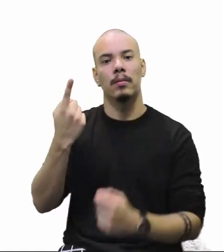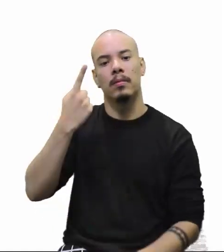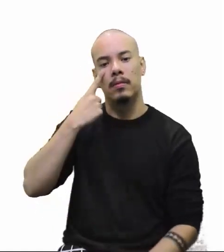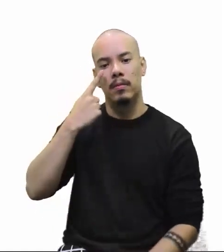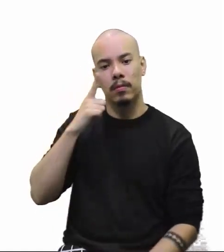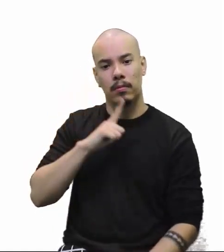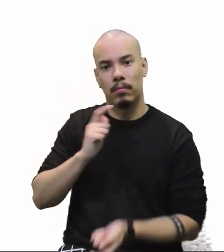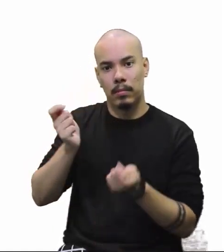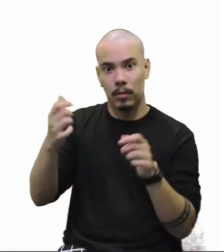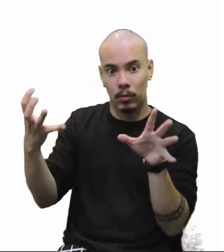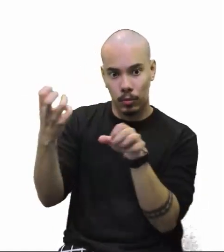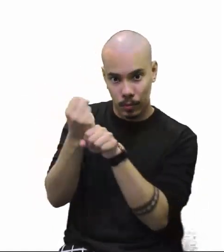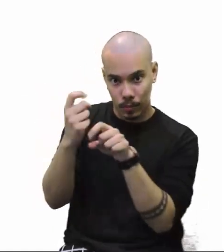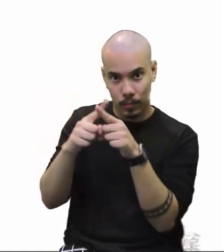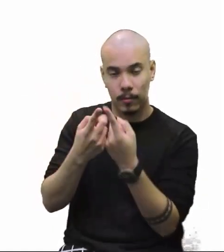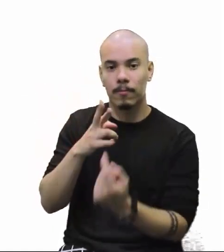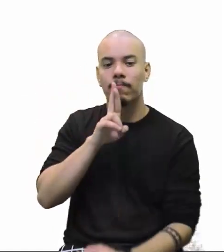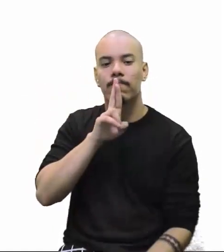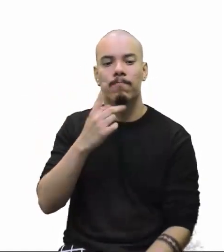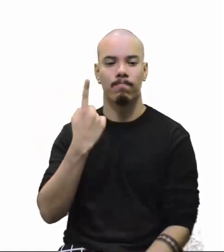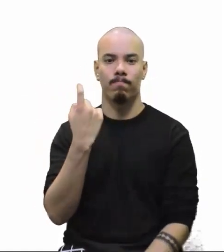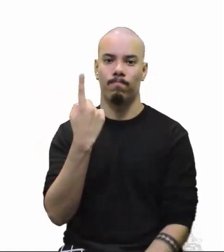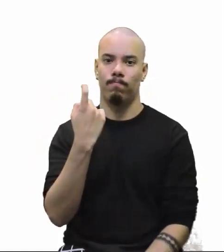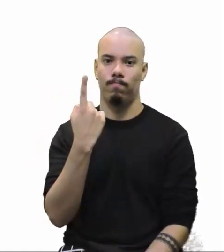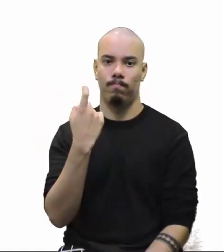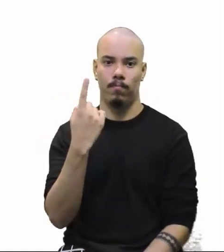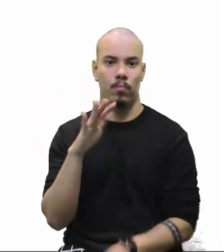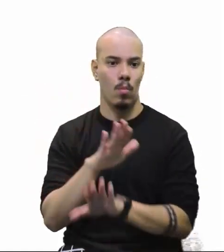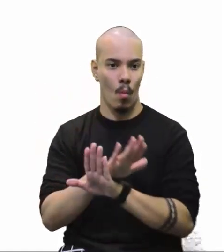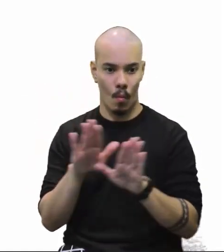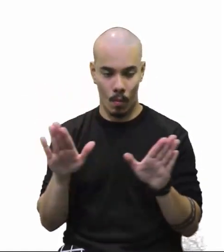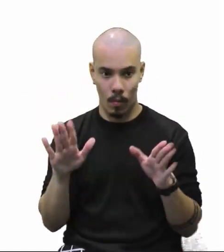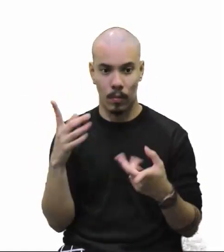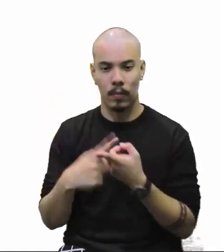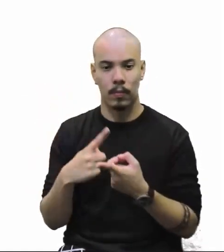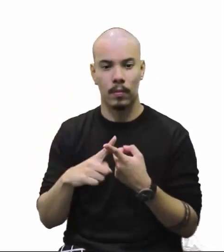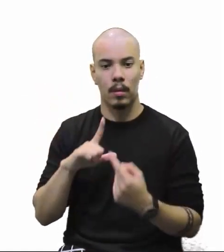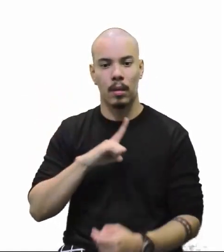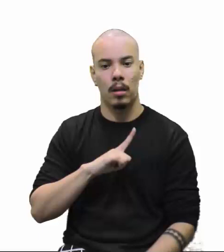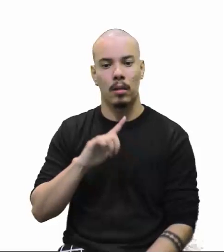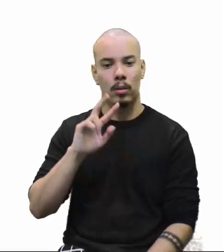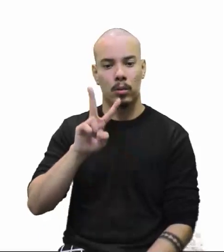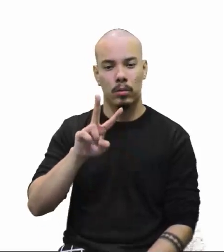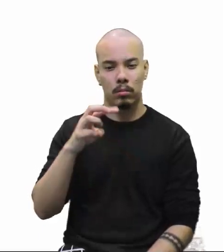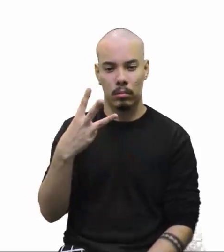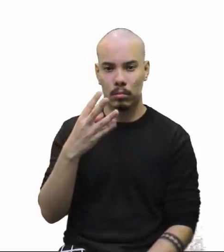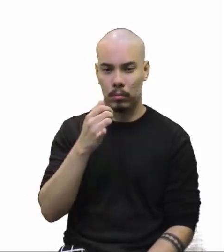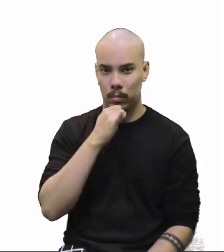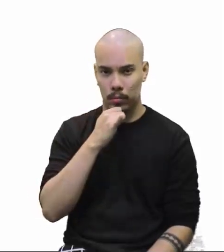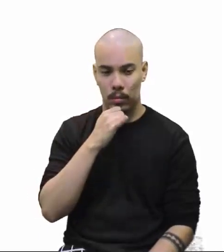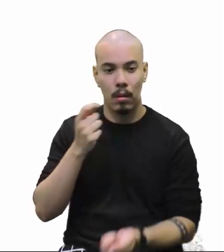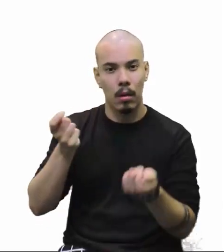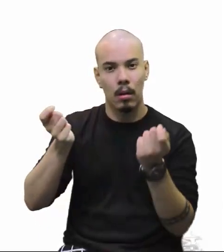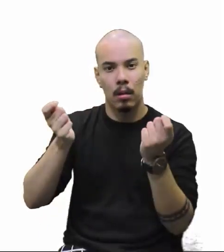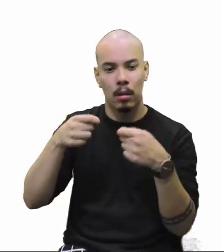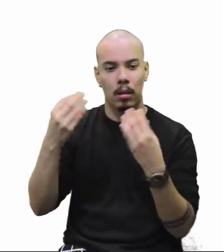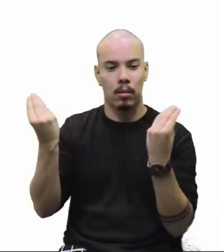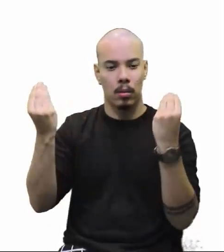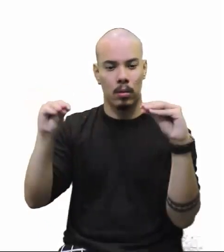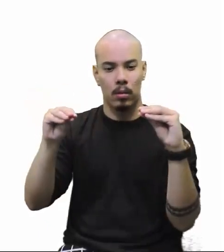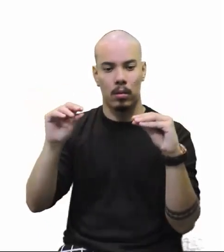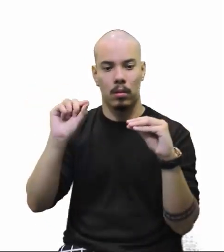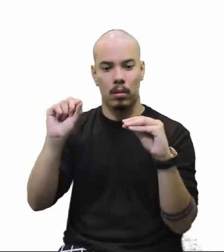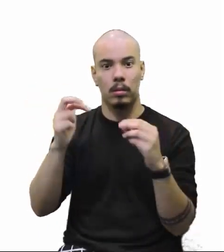você pode juntar e fazer apenas um resistor equivalente, o resistor 2,3, por exemplo. Aí você vai ter o quê?